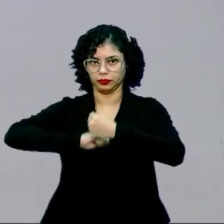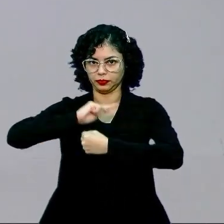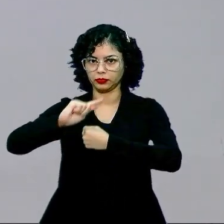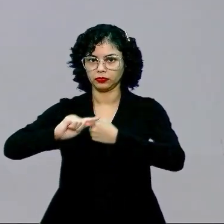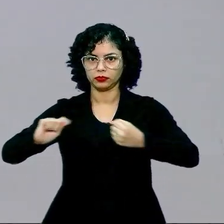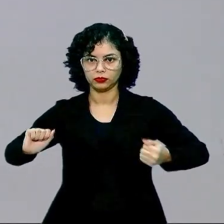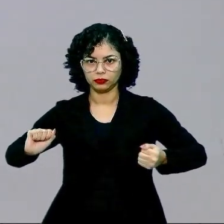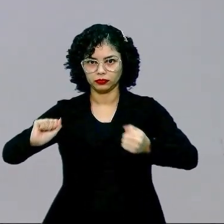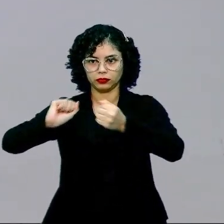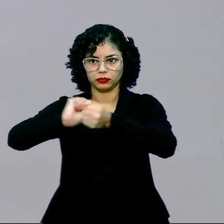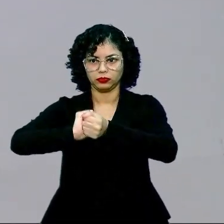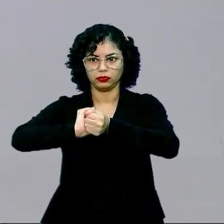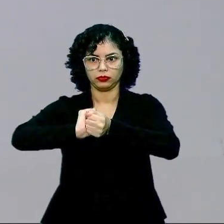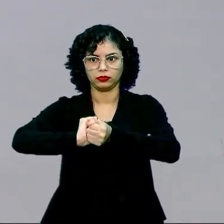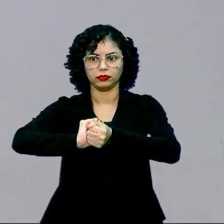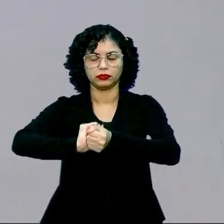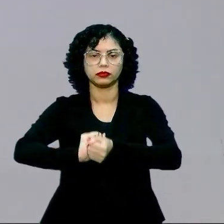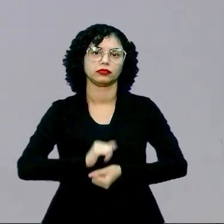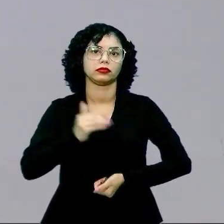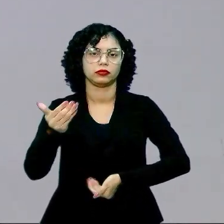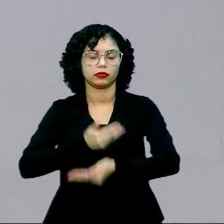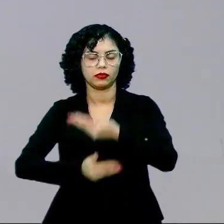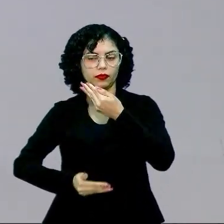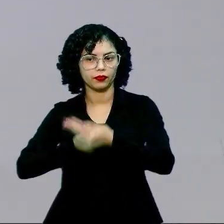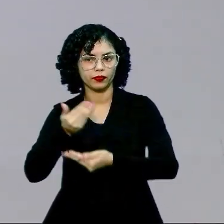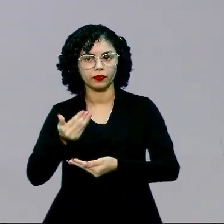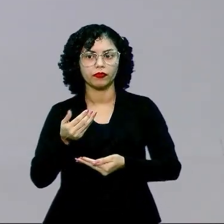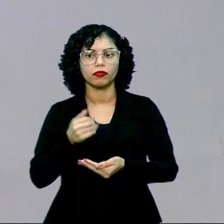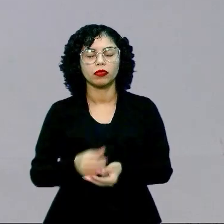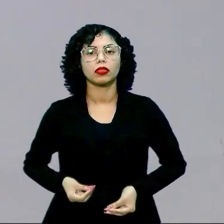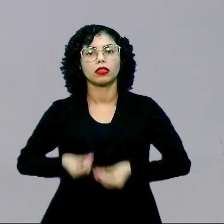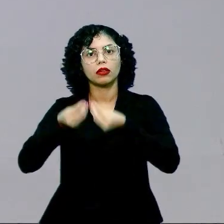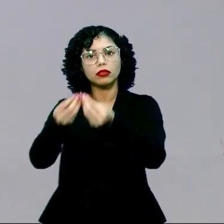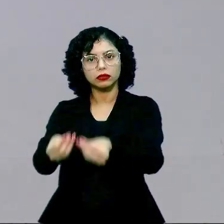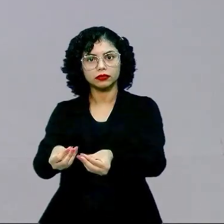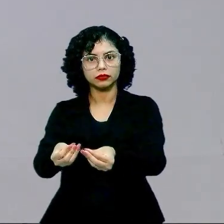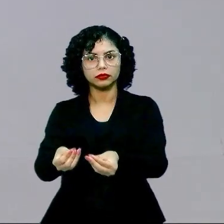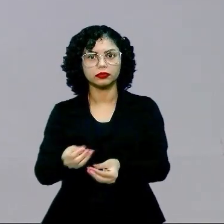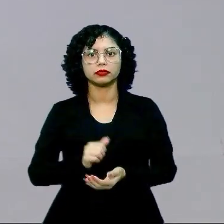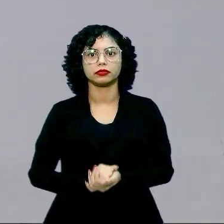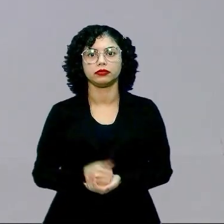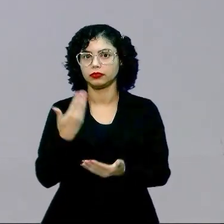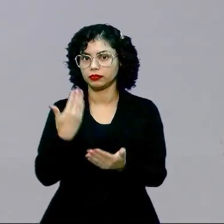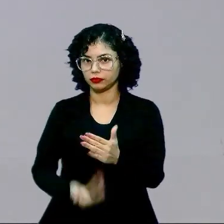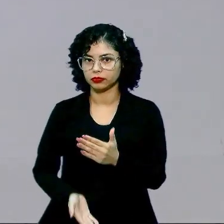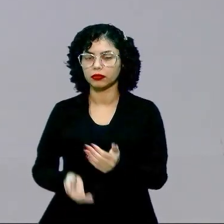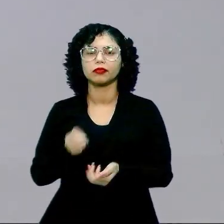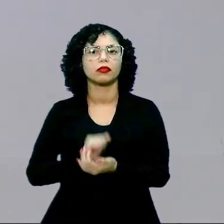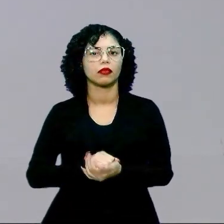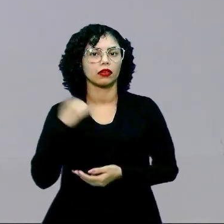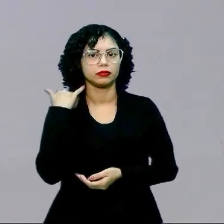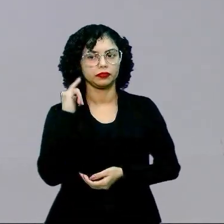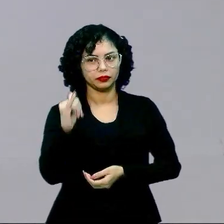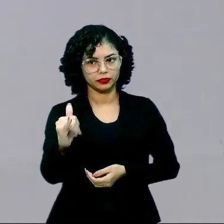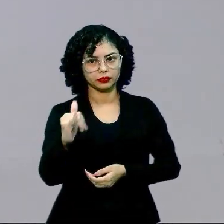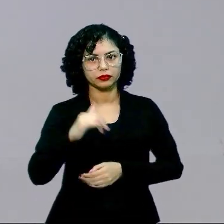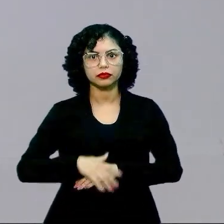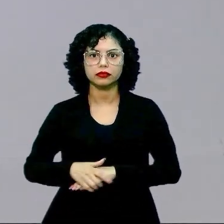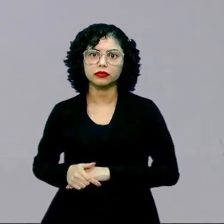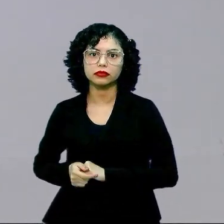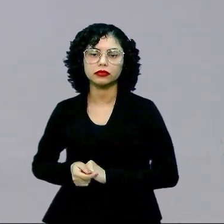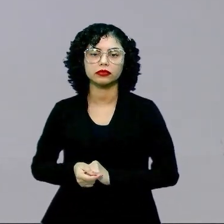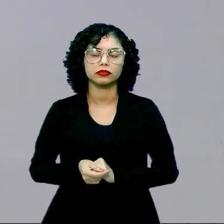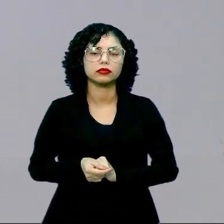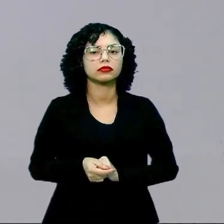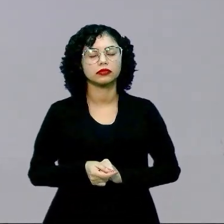se estabilizar com o outro, compartilhando, doando ou perdendo, né? Perdendo, recebendo